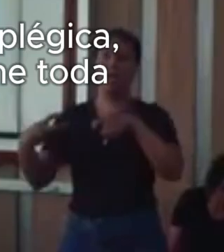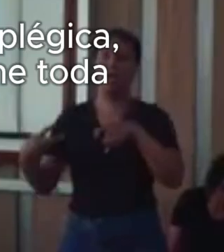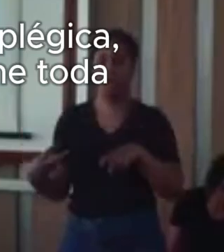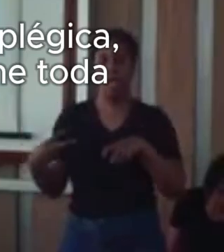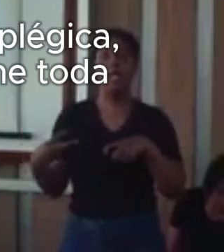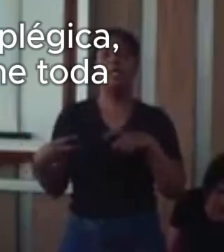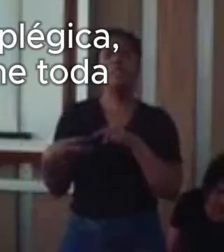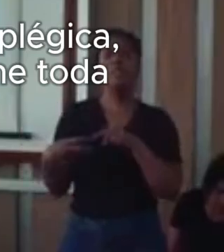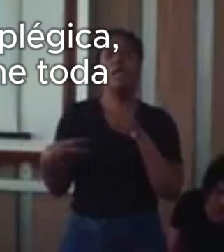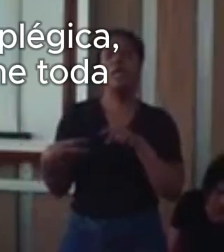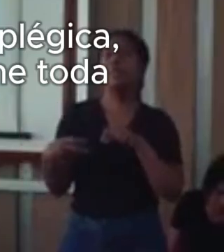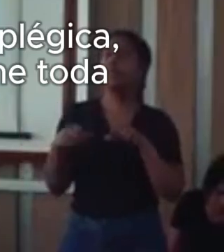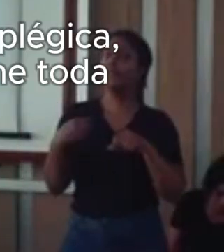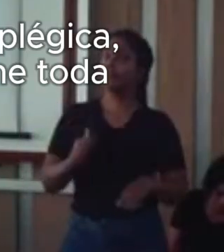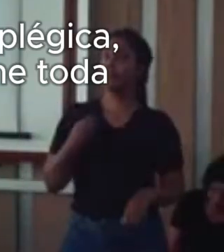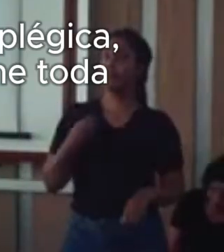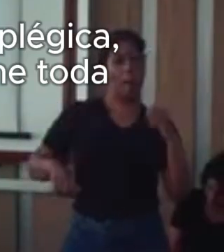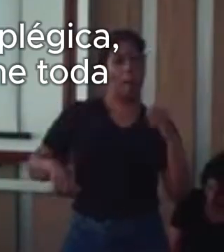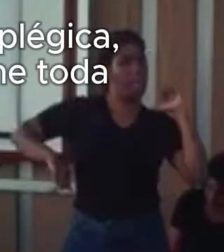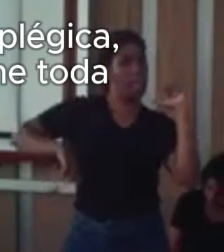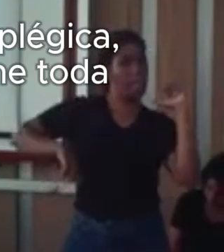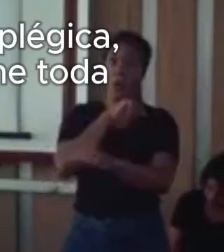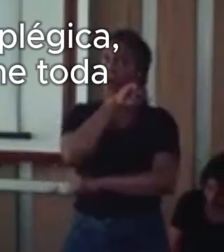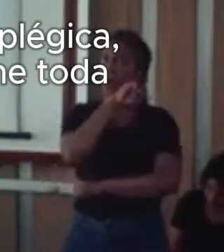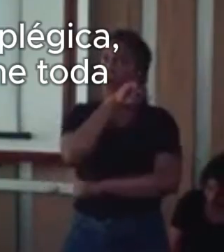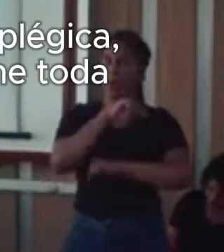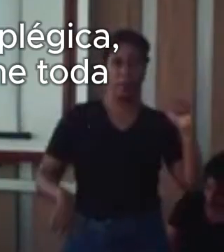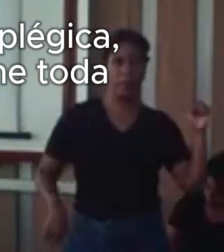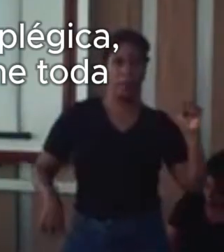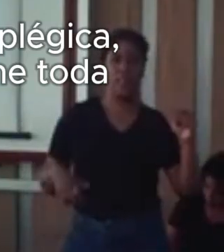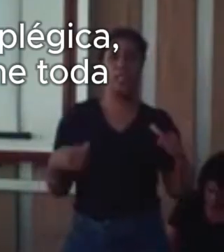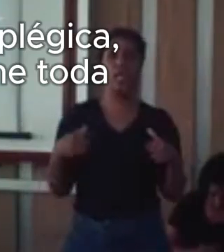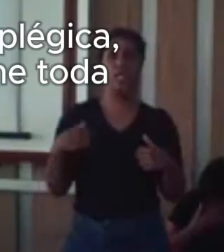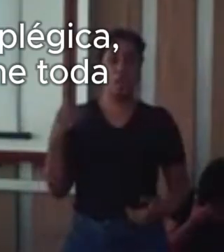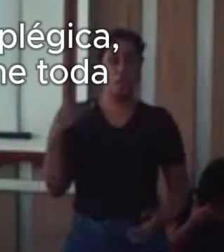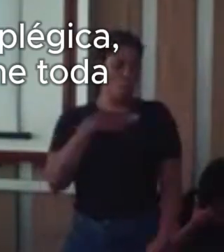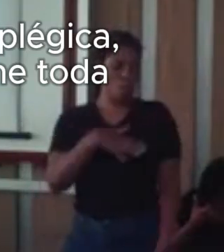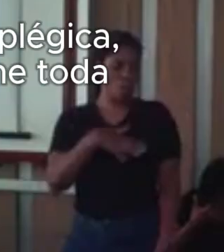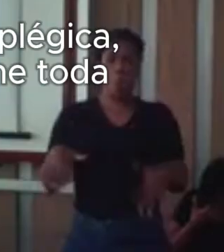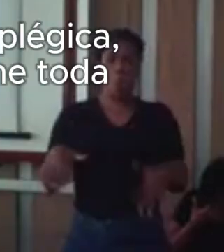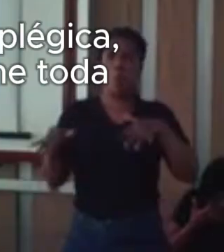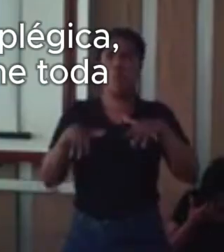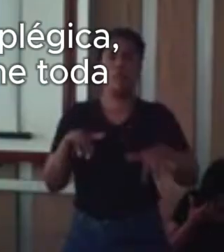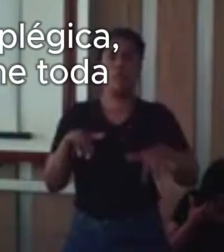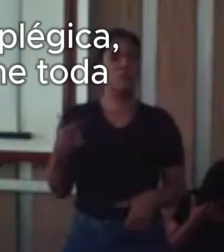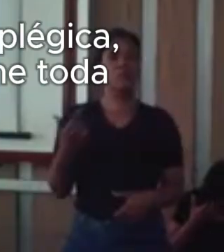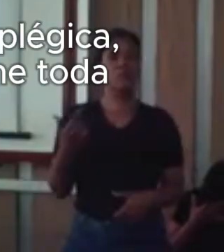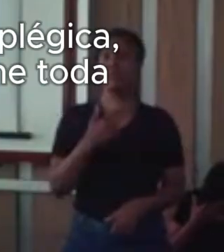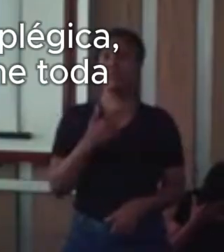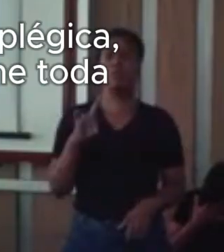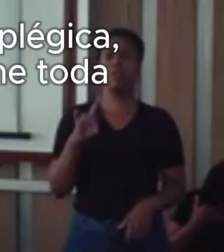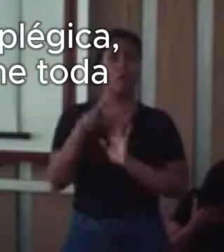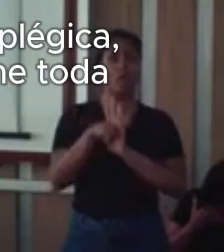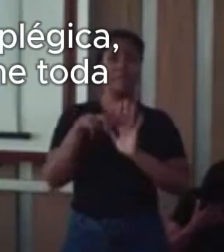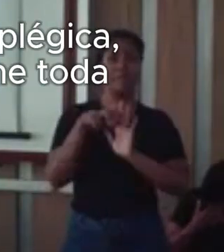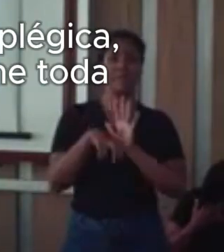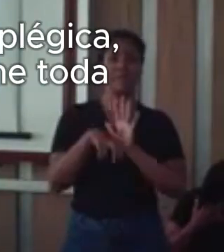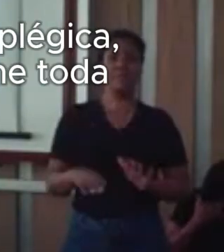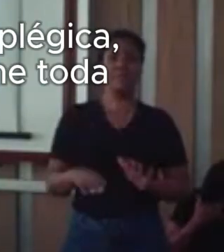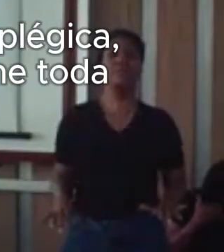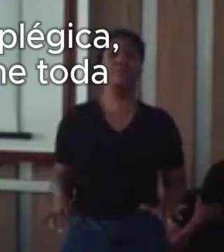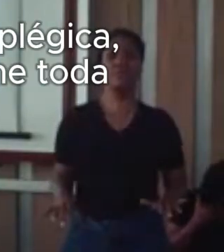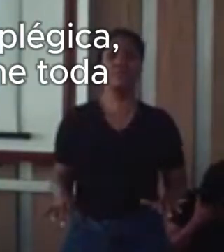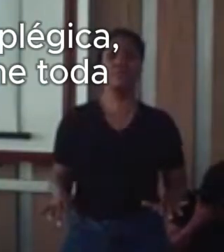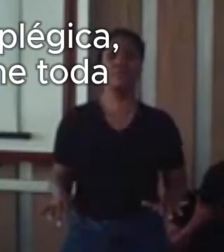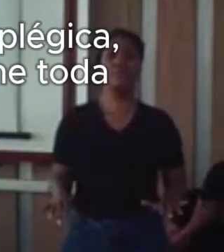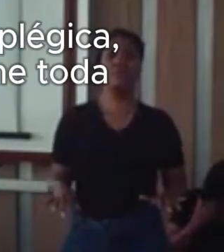dele se modifica e ele vira uma pessoa tetraplégica, fica vivendo na cadeira de rodas, conhece essa